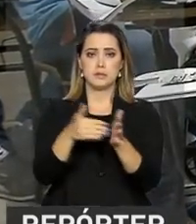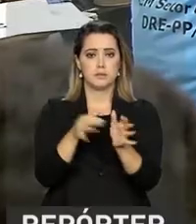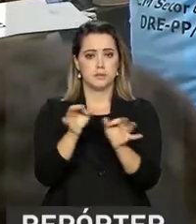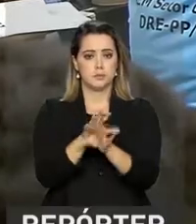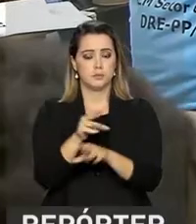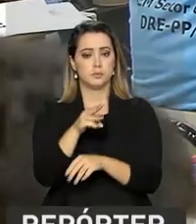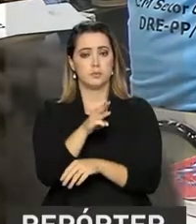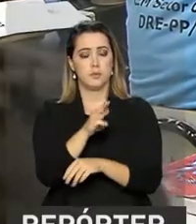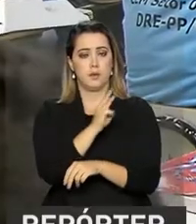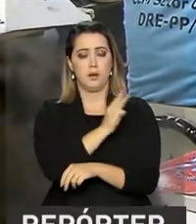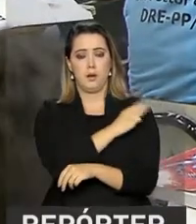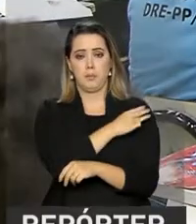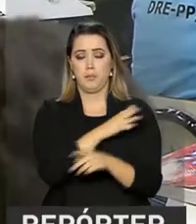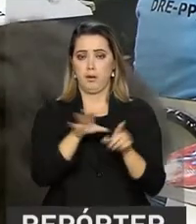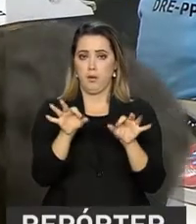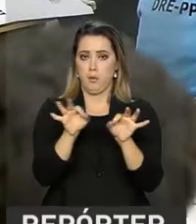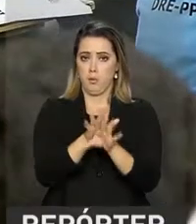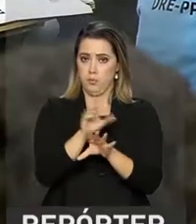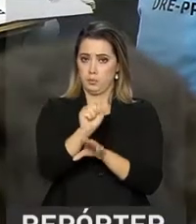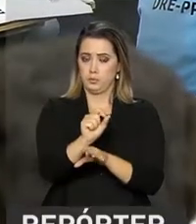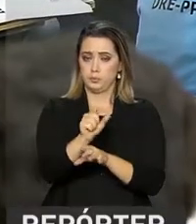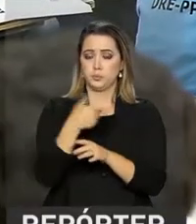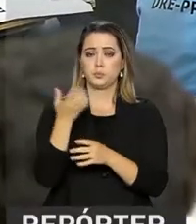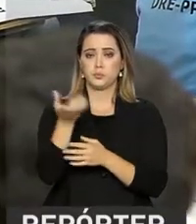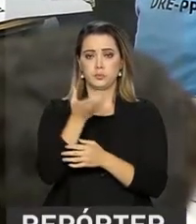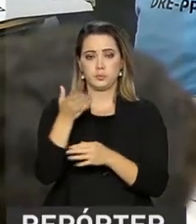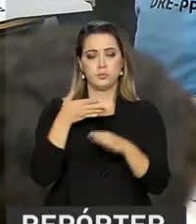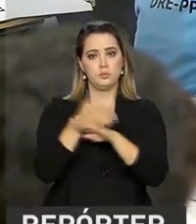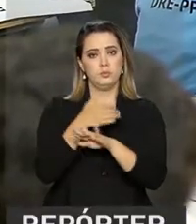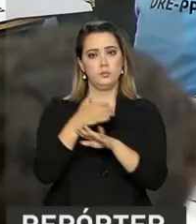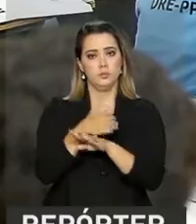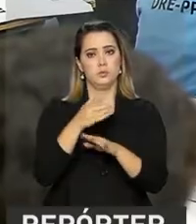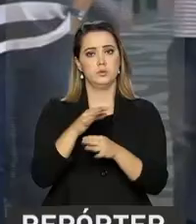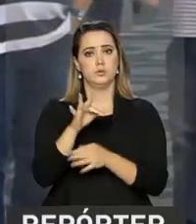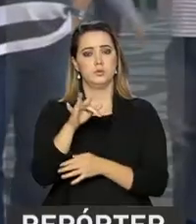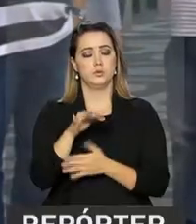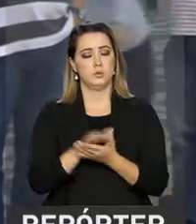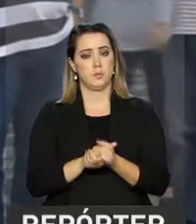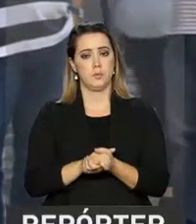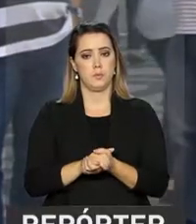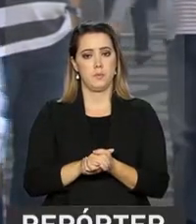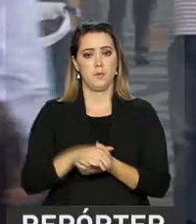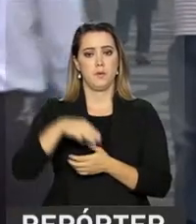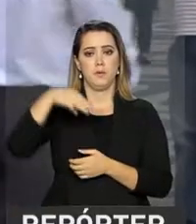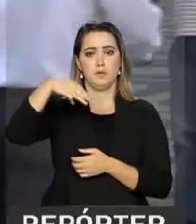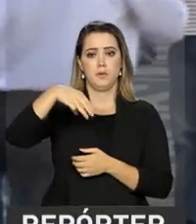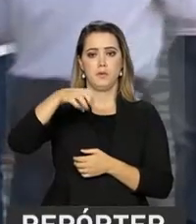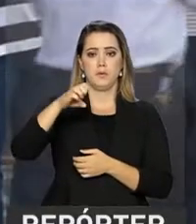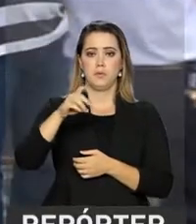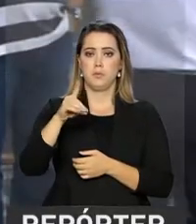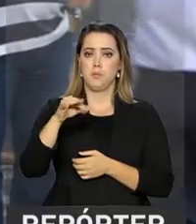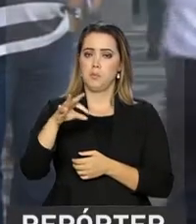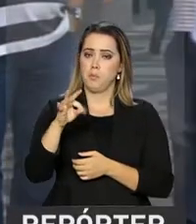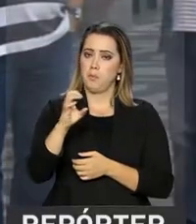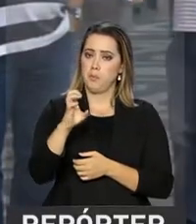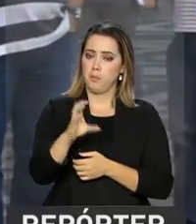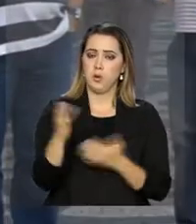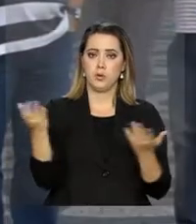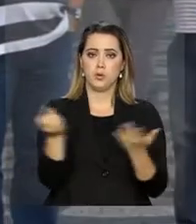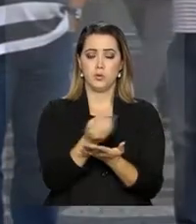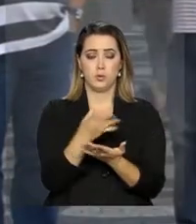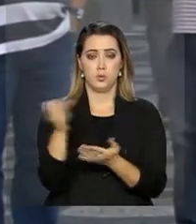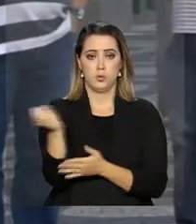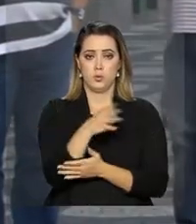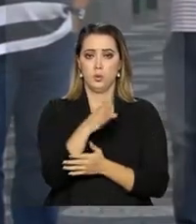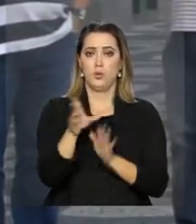estudantes que ainda não confirmaram a matrícula ou que querem ingressar no programa o médio pec a novação do pronatec que